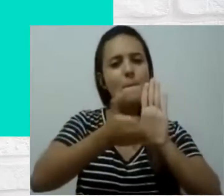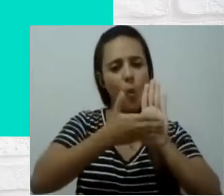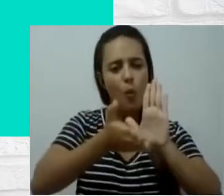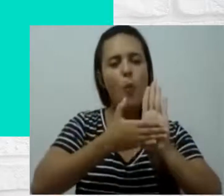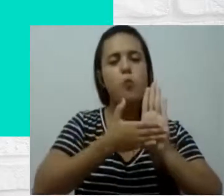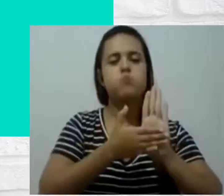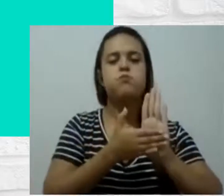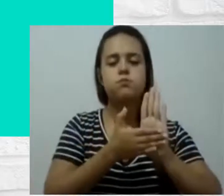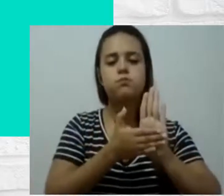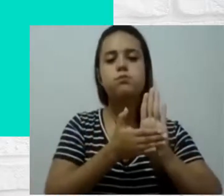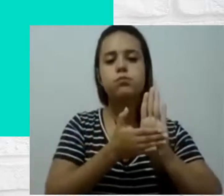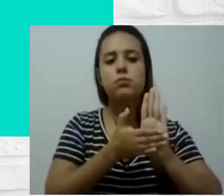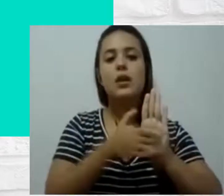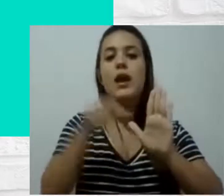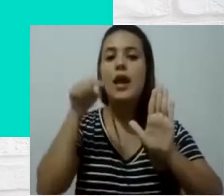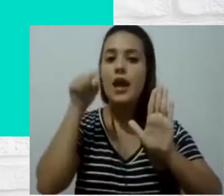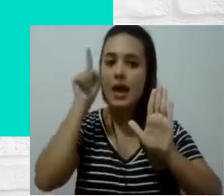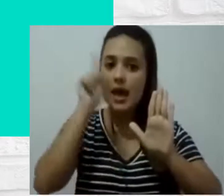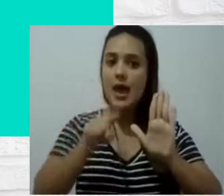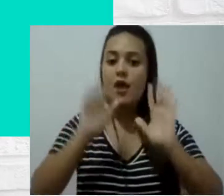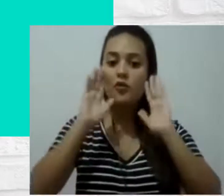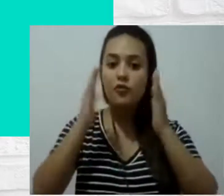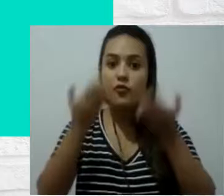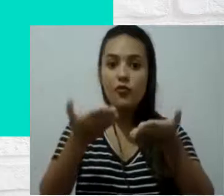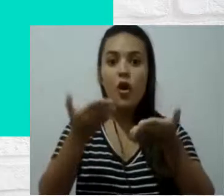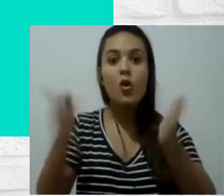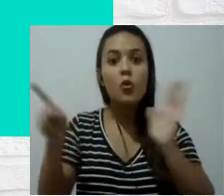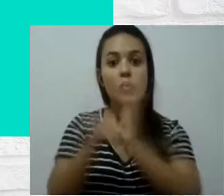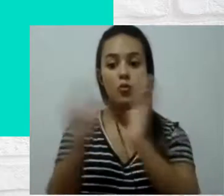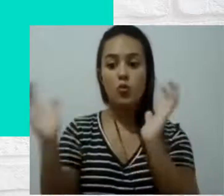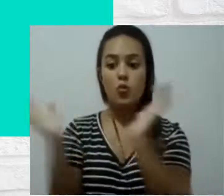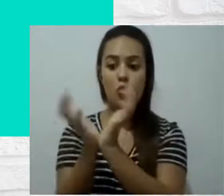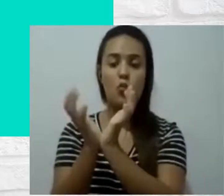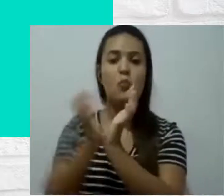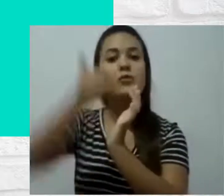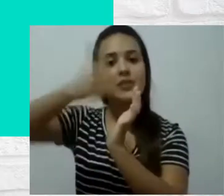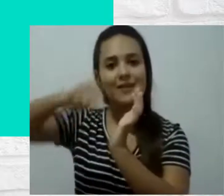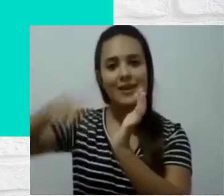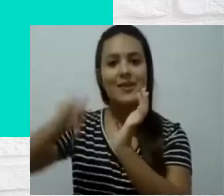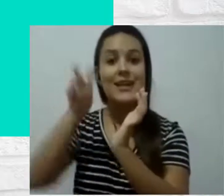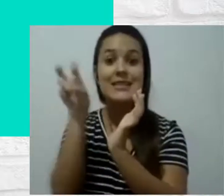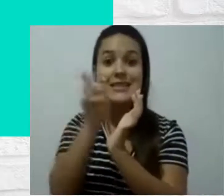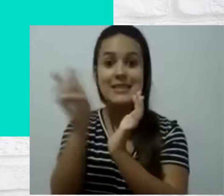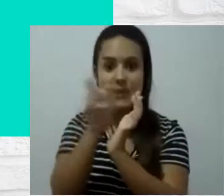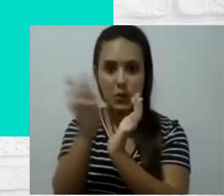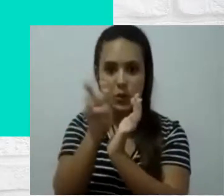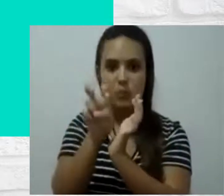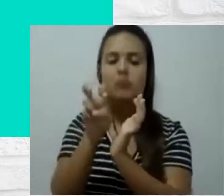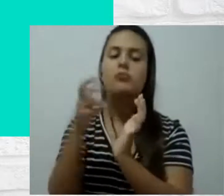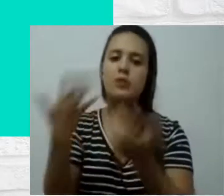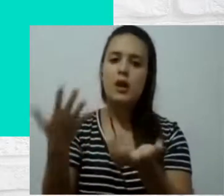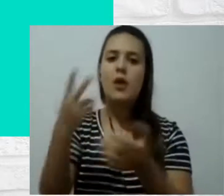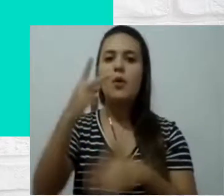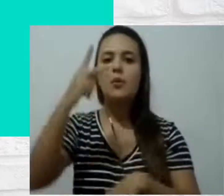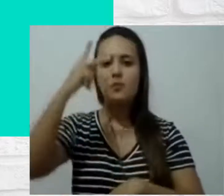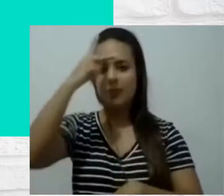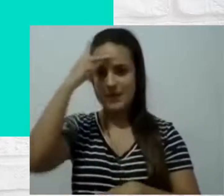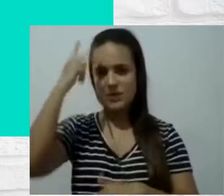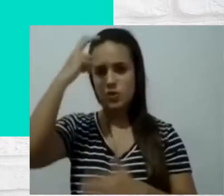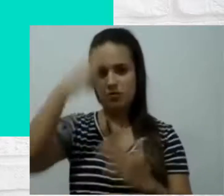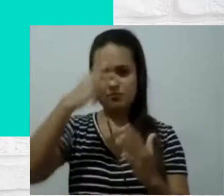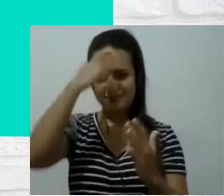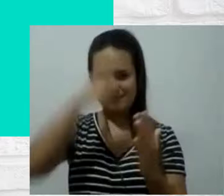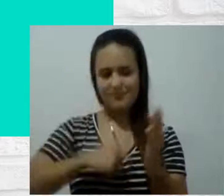proposta de intervenção. Até porque essa proposta de intervenção, ela é um ponto específico das competências, que é a